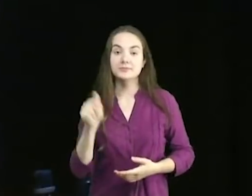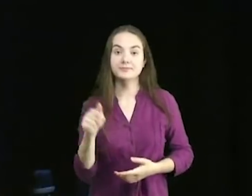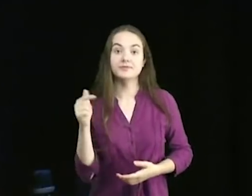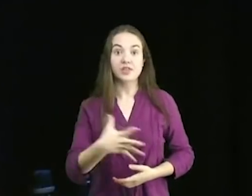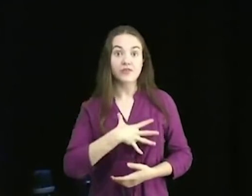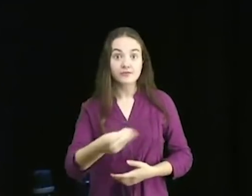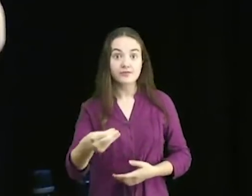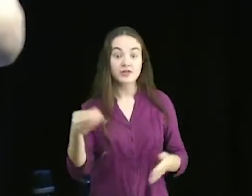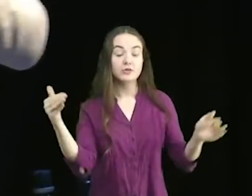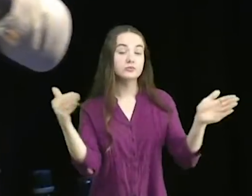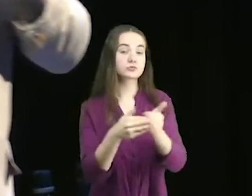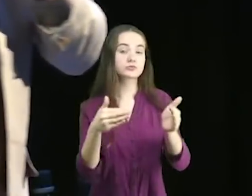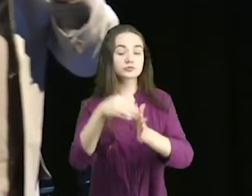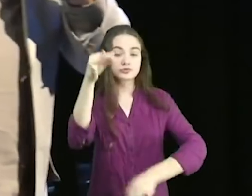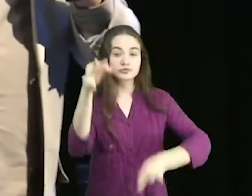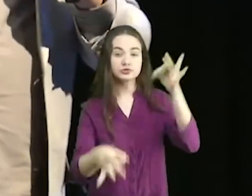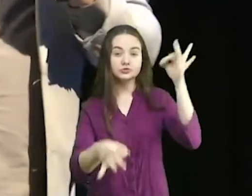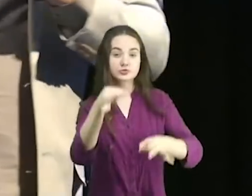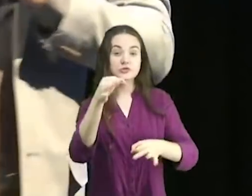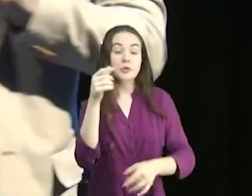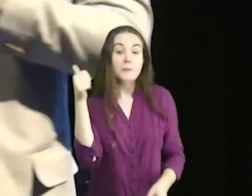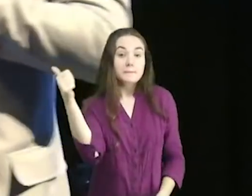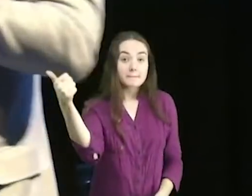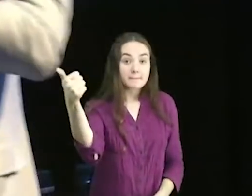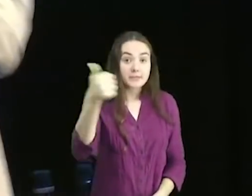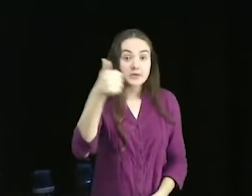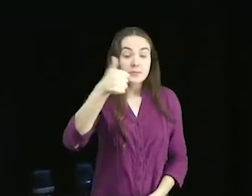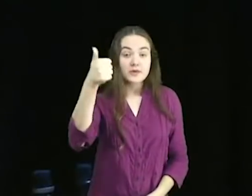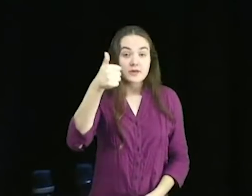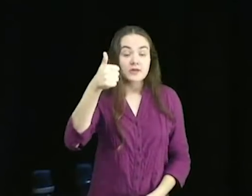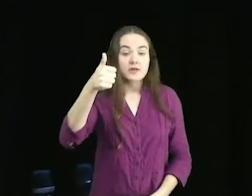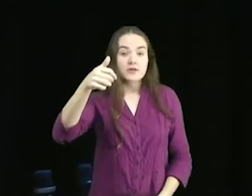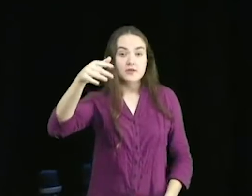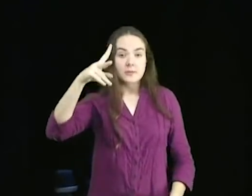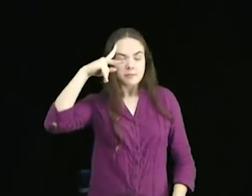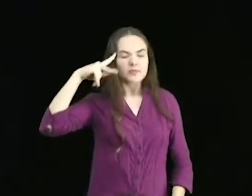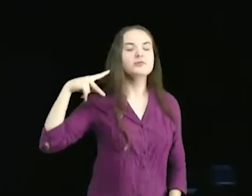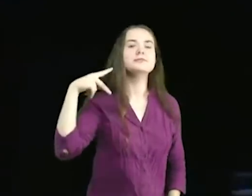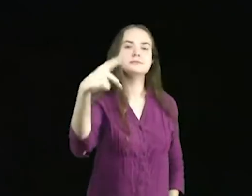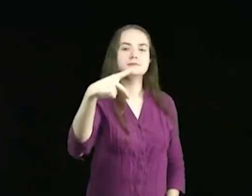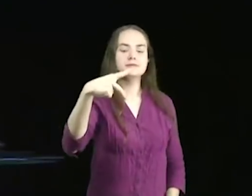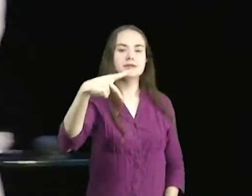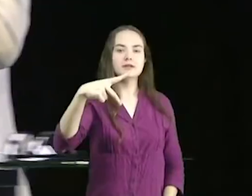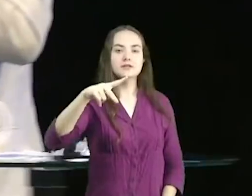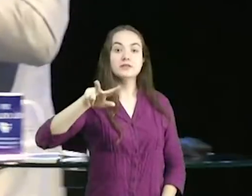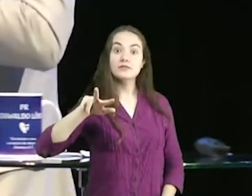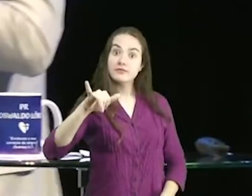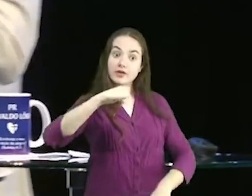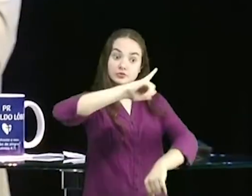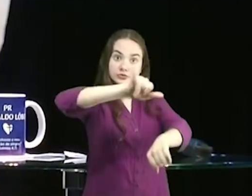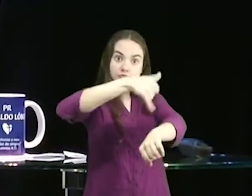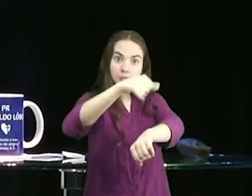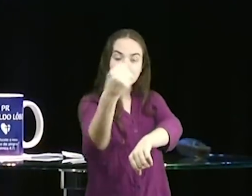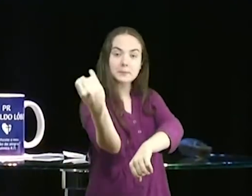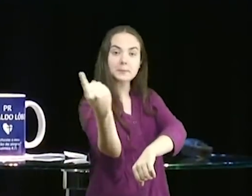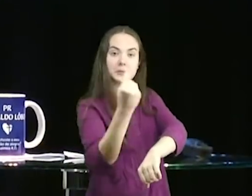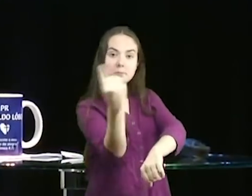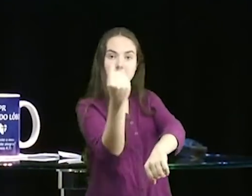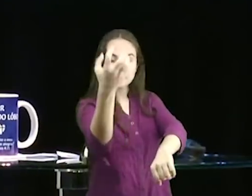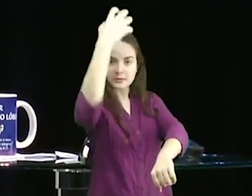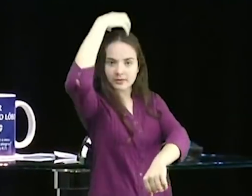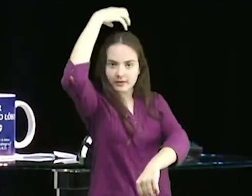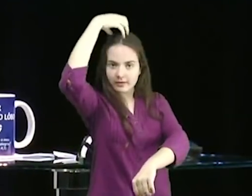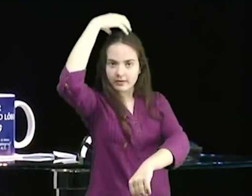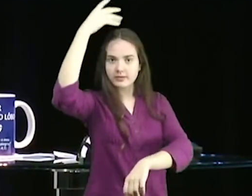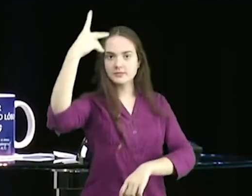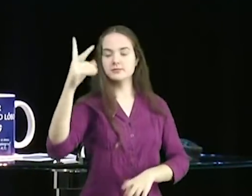último juiz, no primeiro profeta, primeiro grande sacerdote que vai ungir o rei Saul e o rei Davi. Ana não